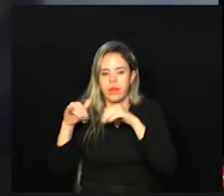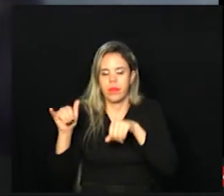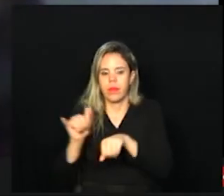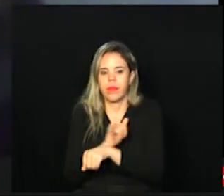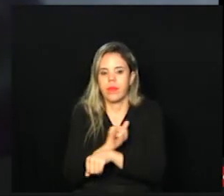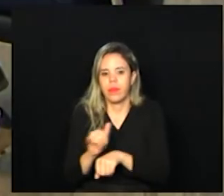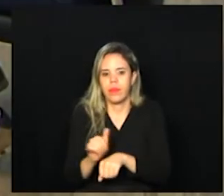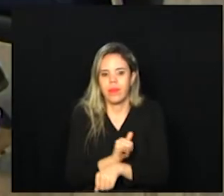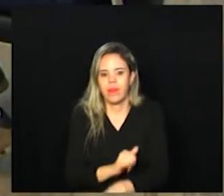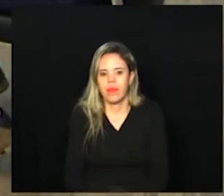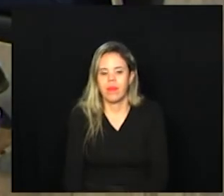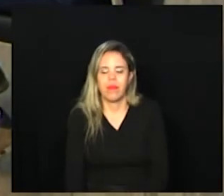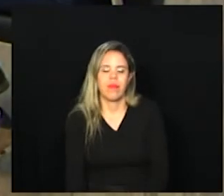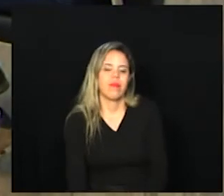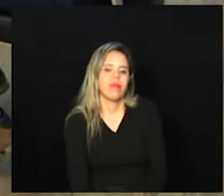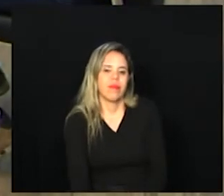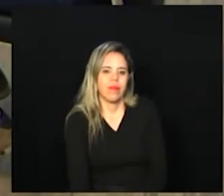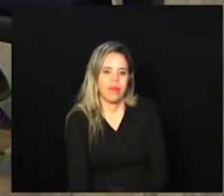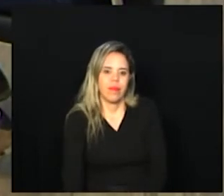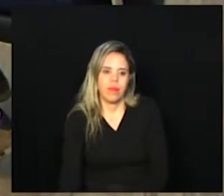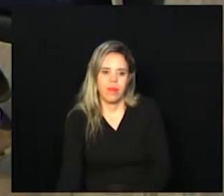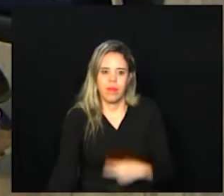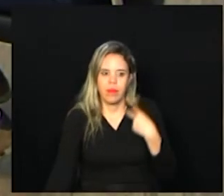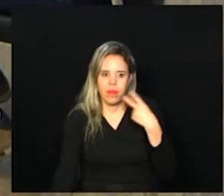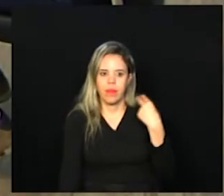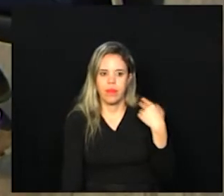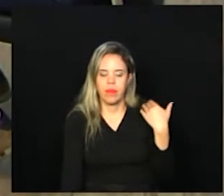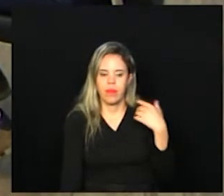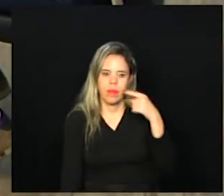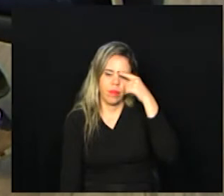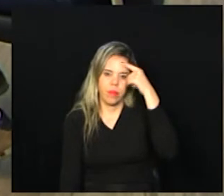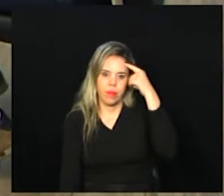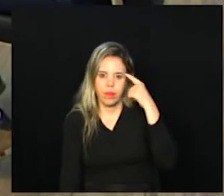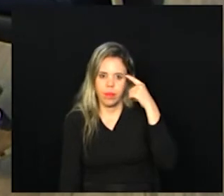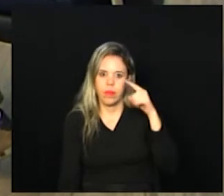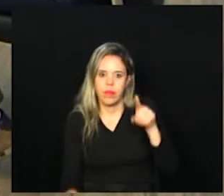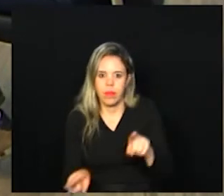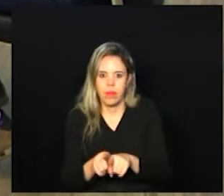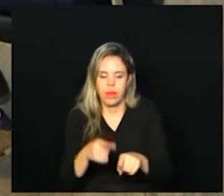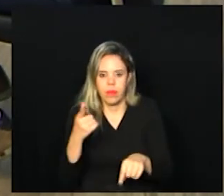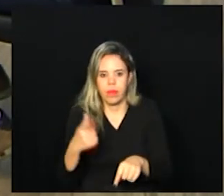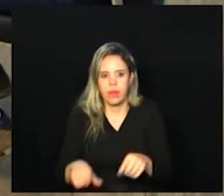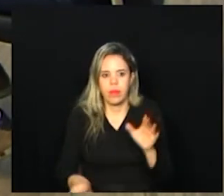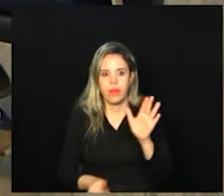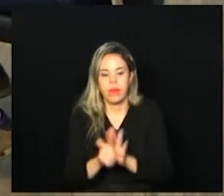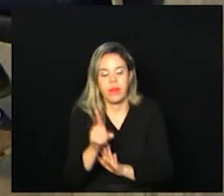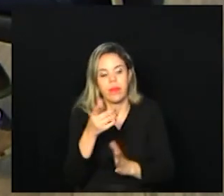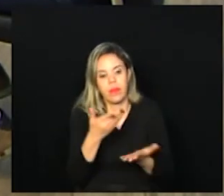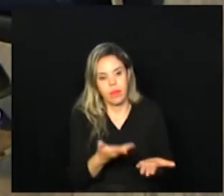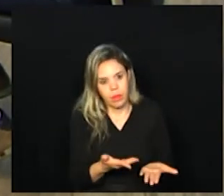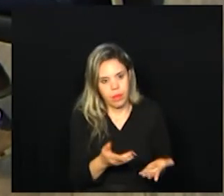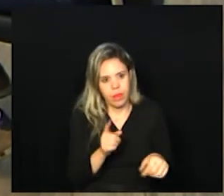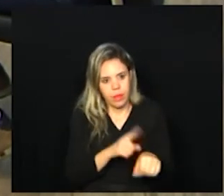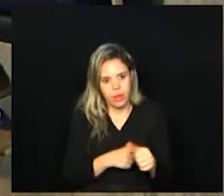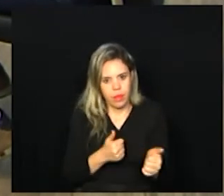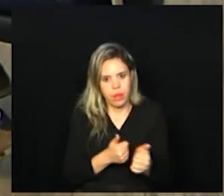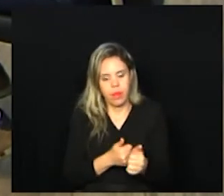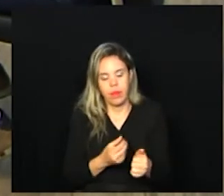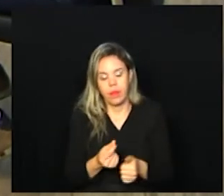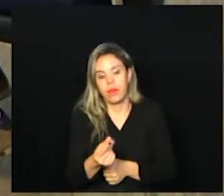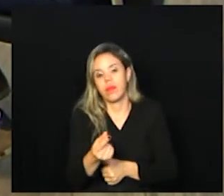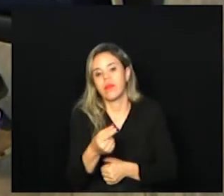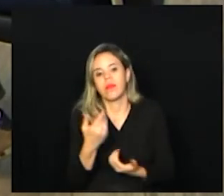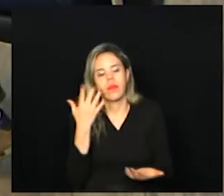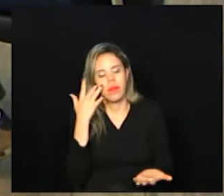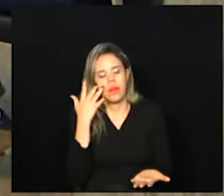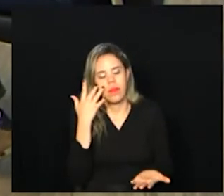estratégias. É isso. Vereadora Paola Miguel, também repito esta última pergunta, curto, médio, longo prazo, como